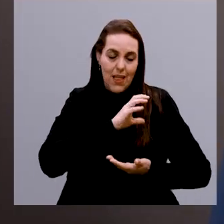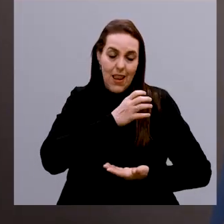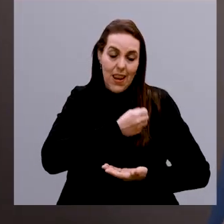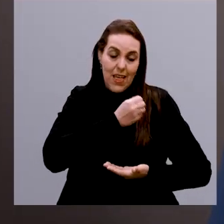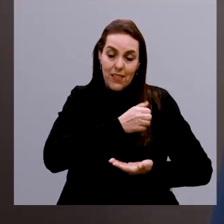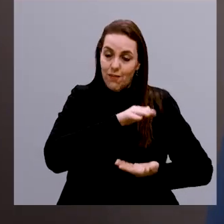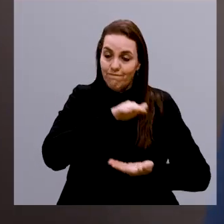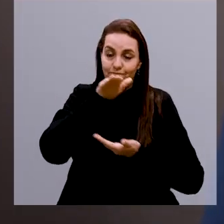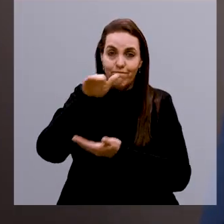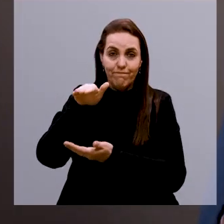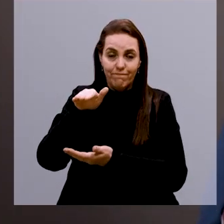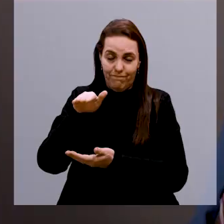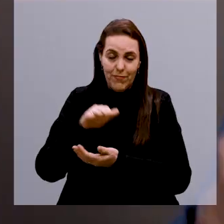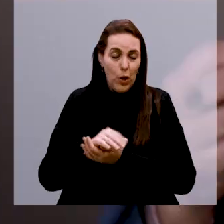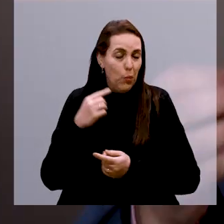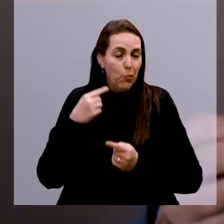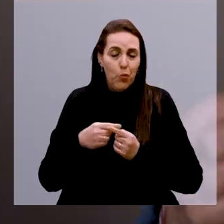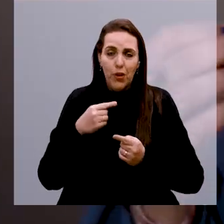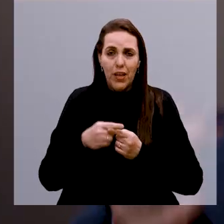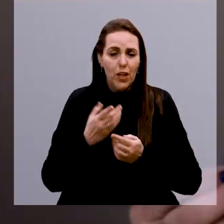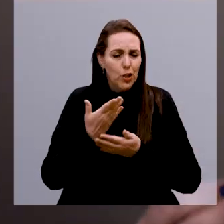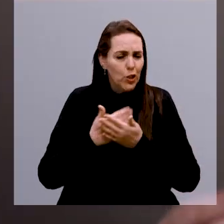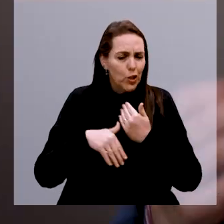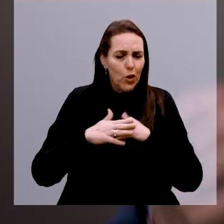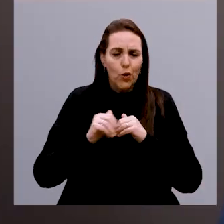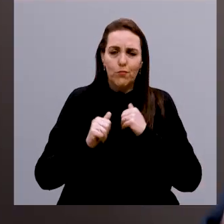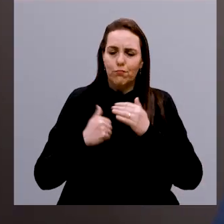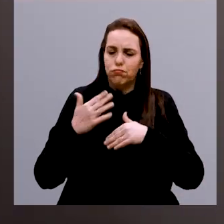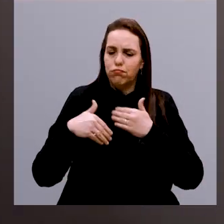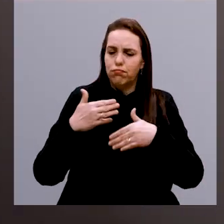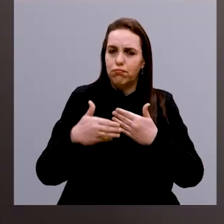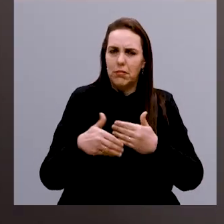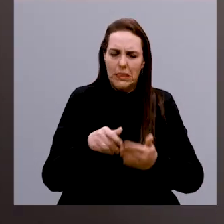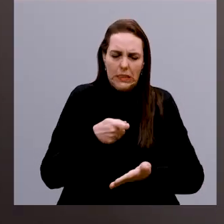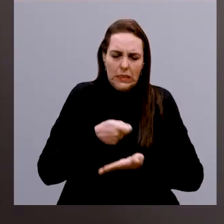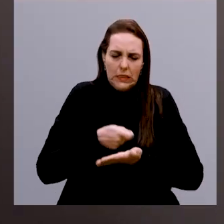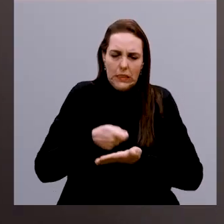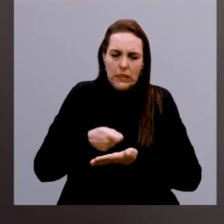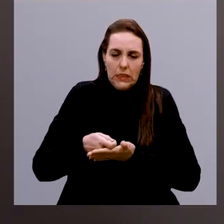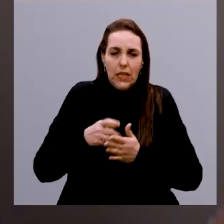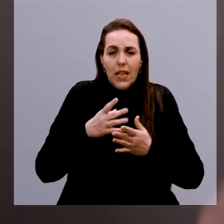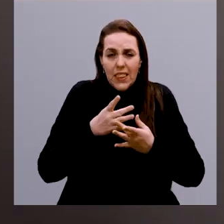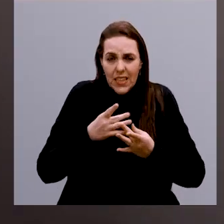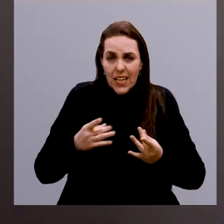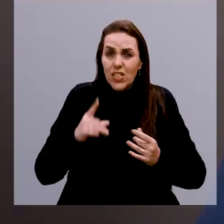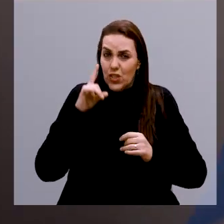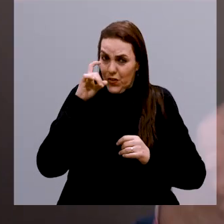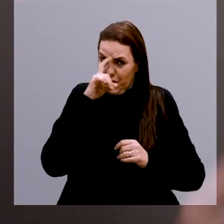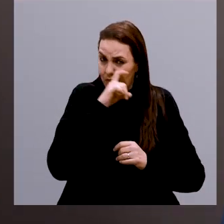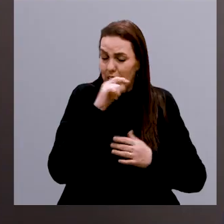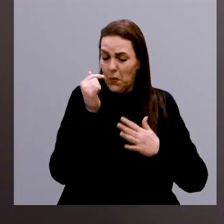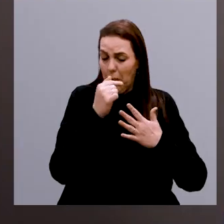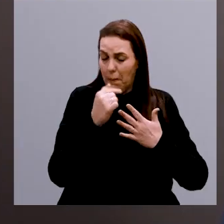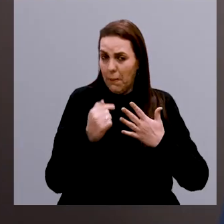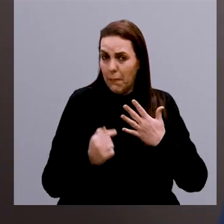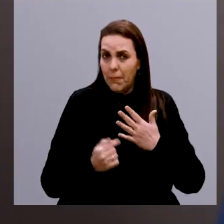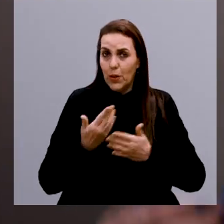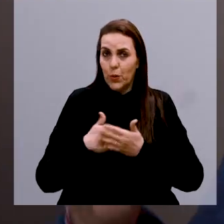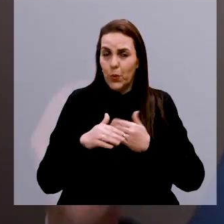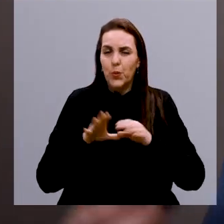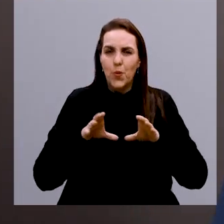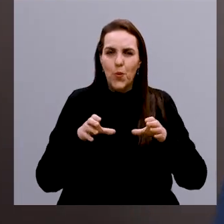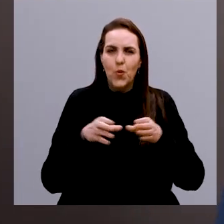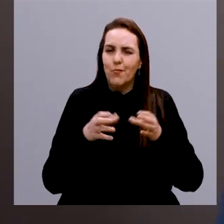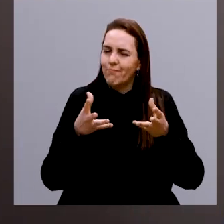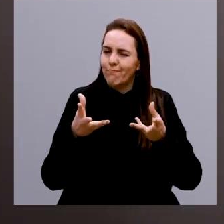leite humano, porque é isso, a gente pensar em todo um processo que é absolutamente rigoroso, absolutamente delicado, criterioso. Essa é uma